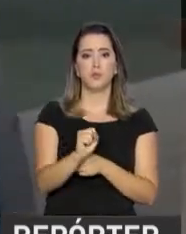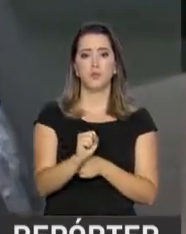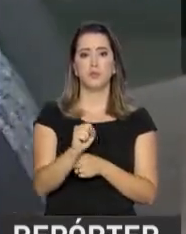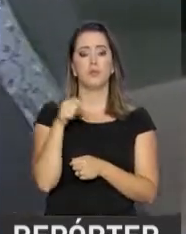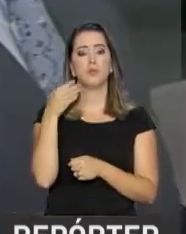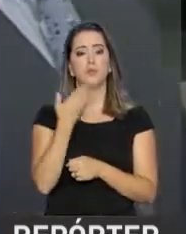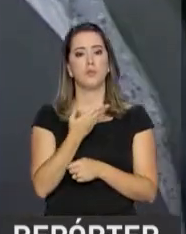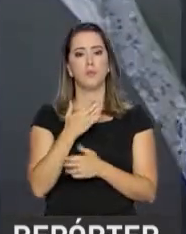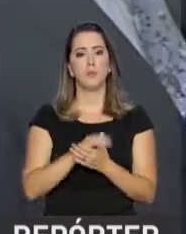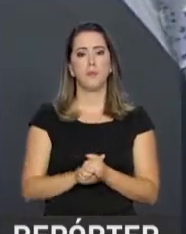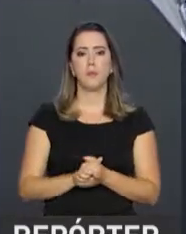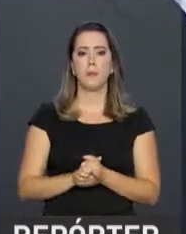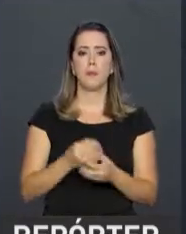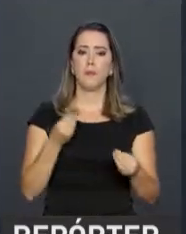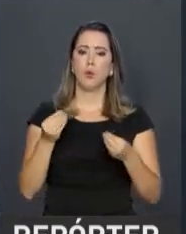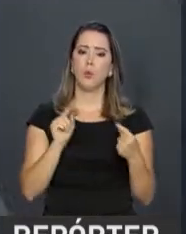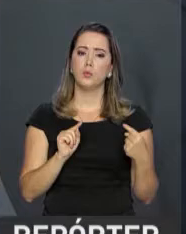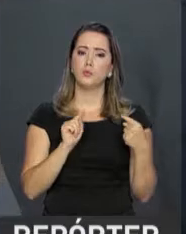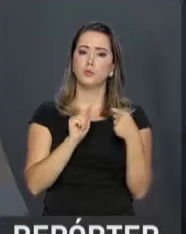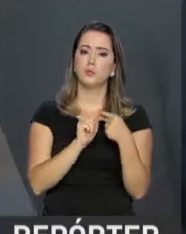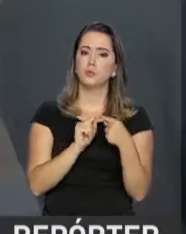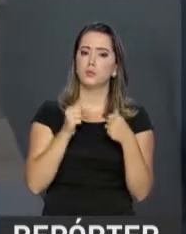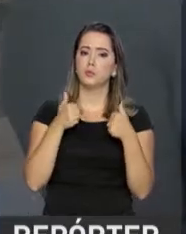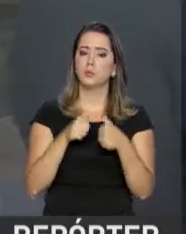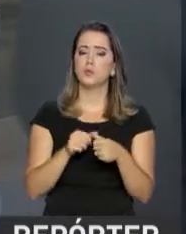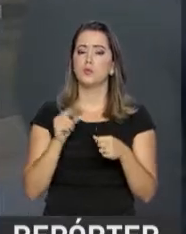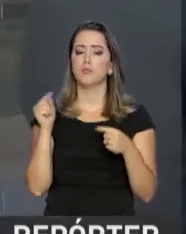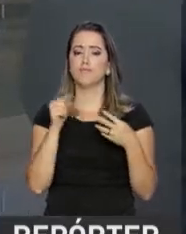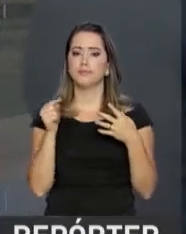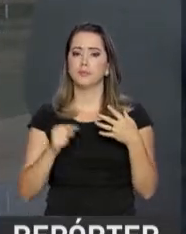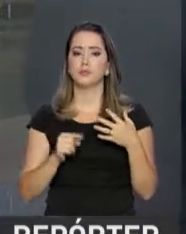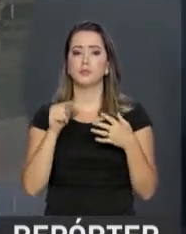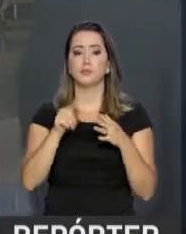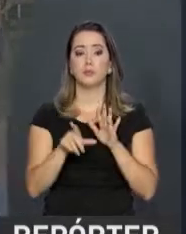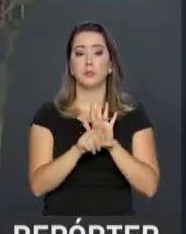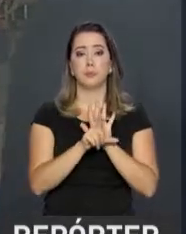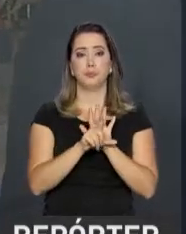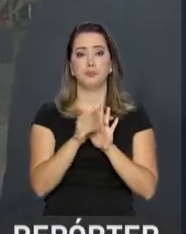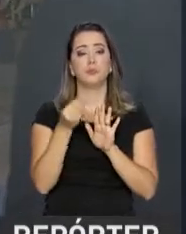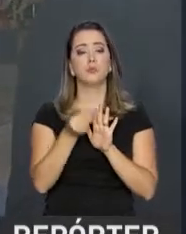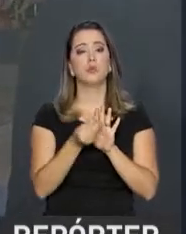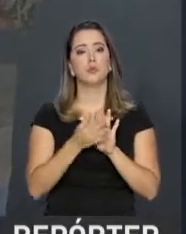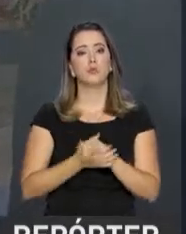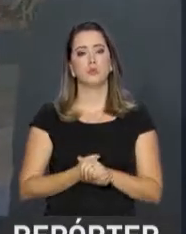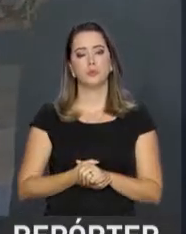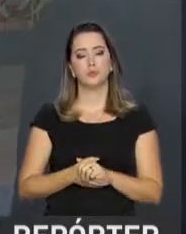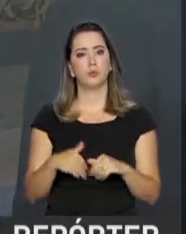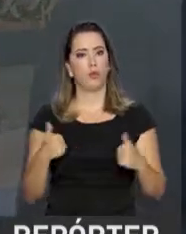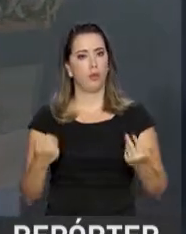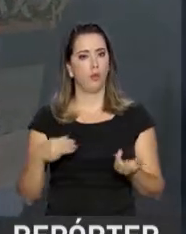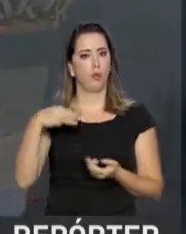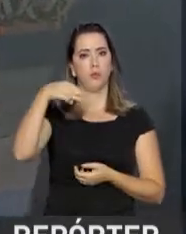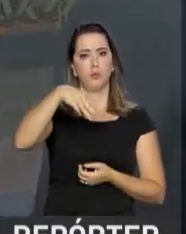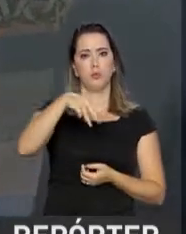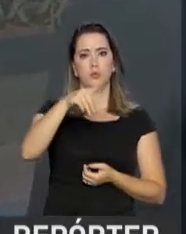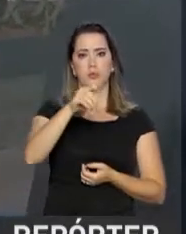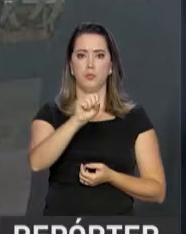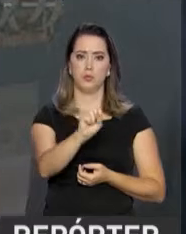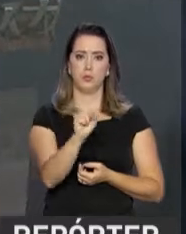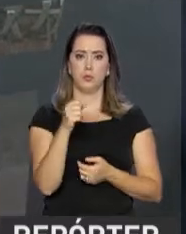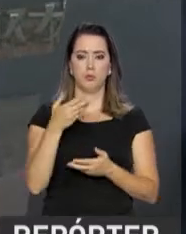beltrame ministro qual é o objetivo o que estabelece essa portaria esse é o desenvolvimento social está fazendo uma profunda